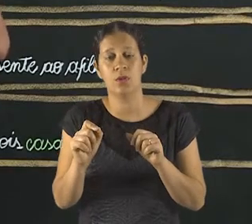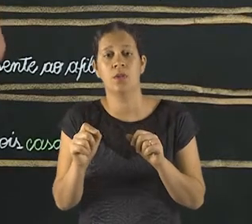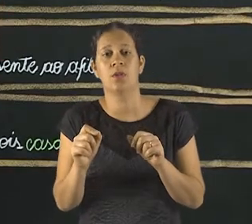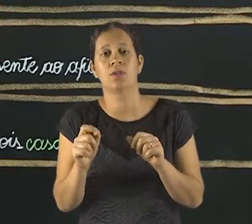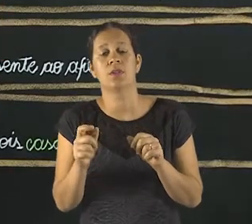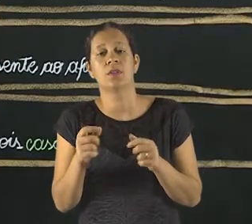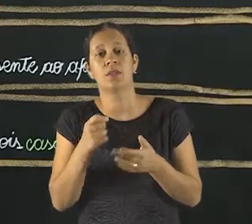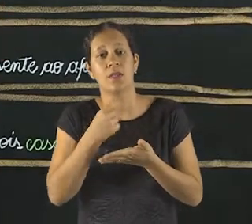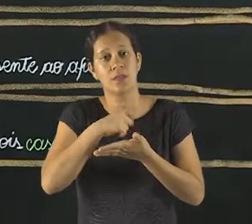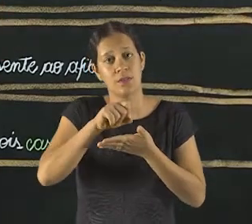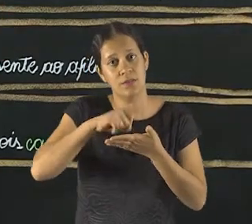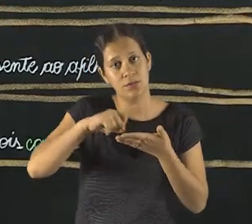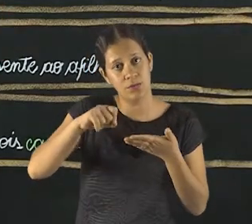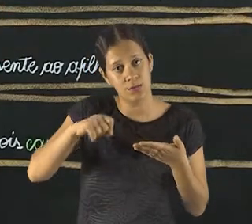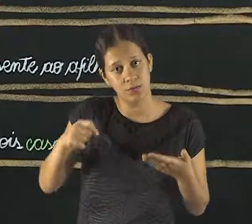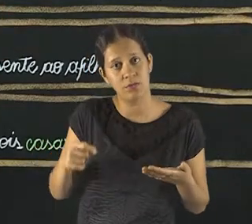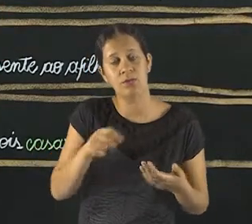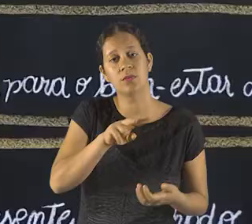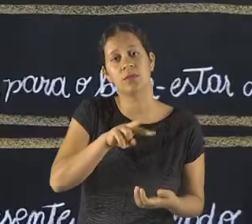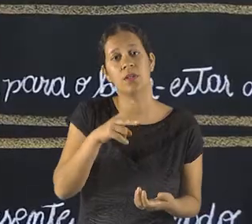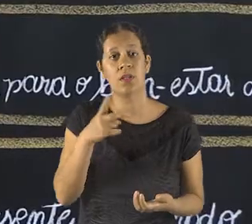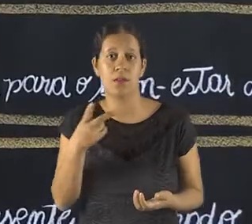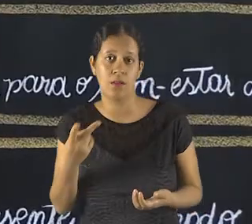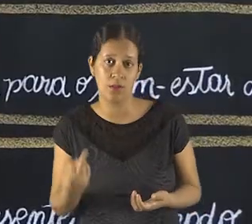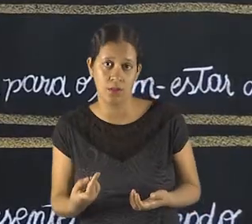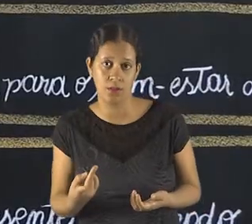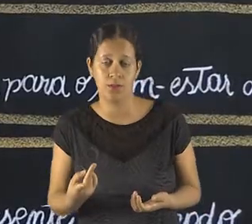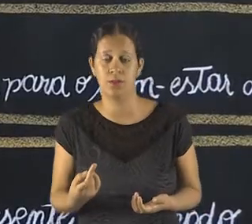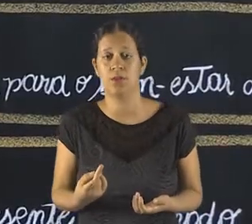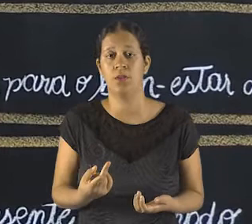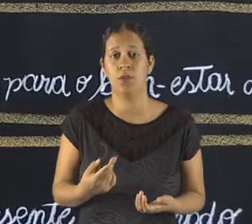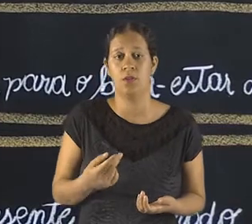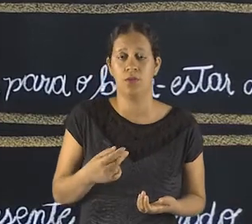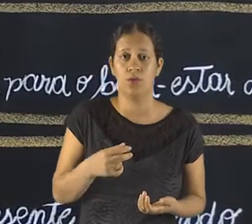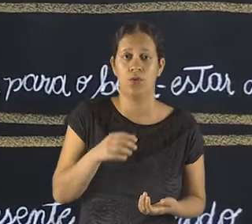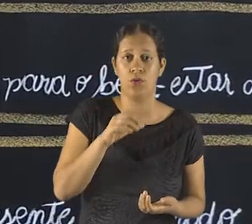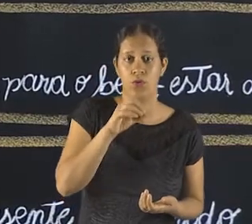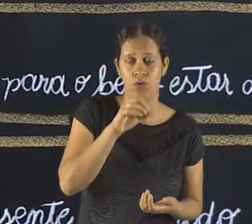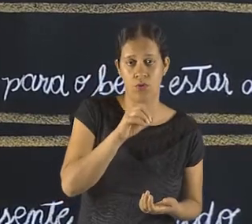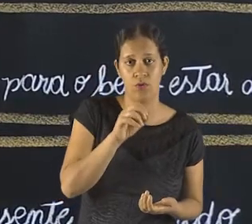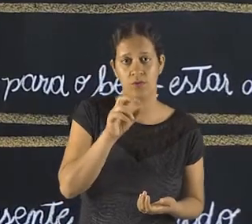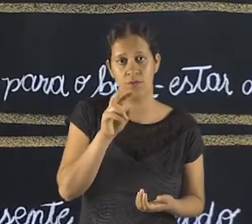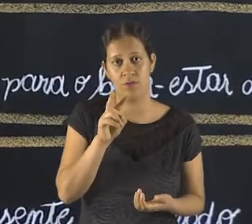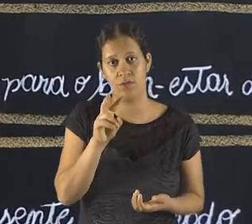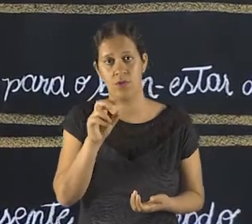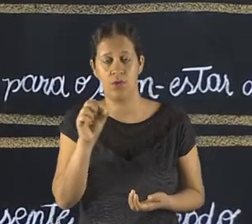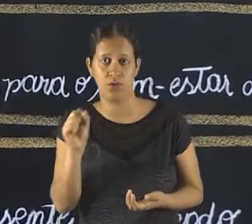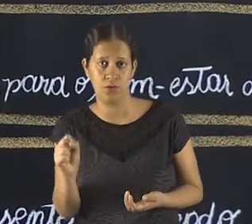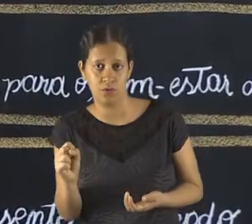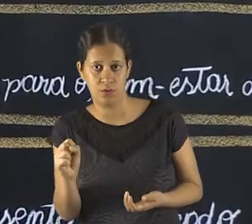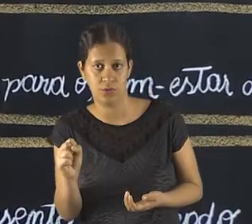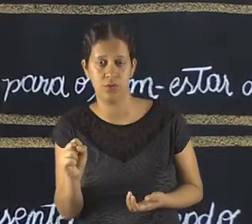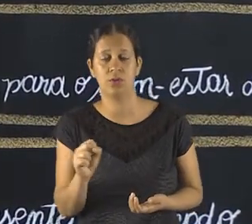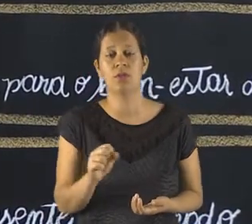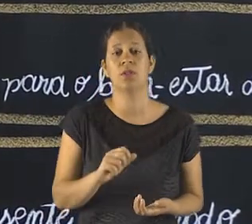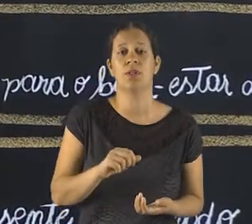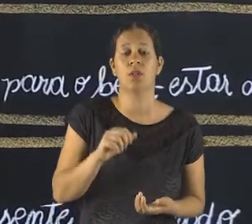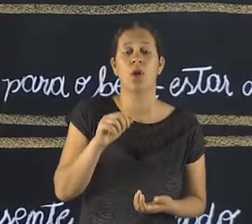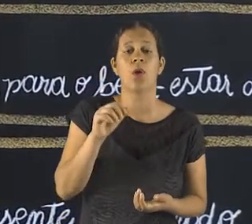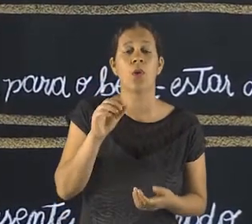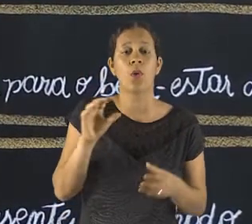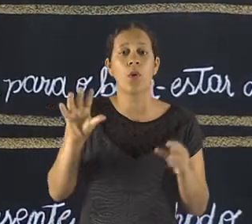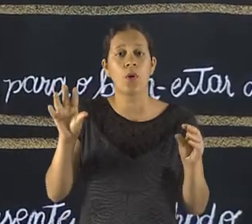pode fazer por meio da oralidade ou por meio da escrita algumas inversões na ordem clássica. SVO, sujeito, verbo, objeto, ou